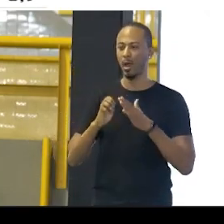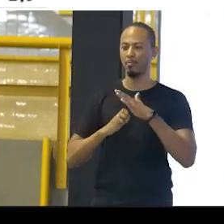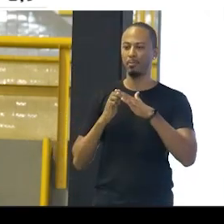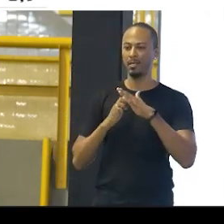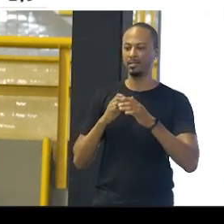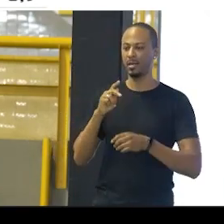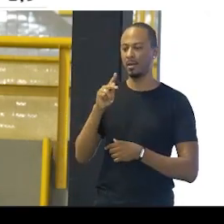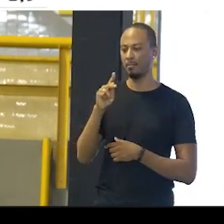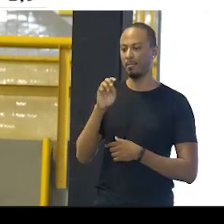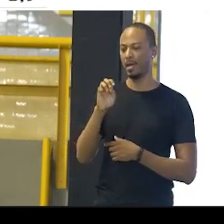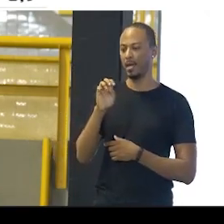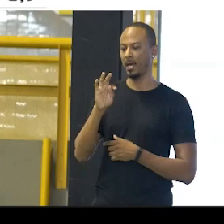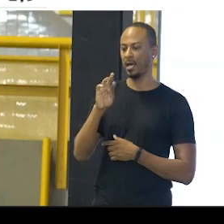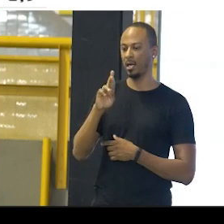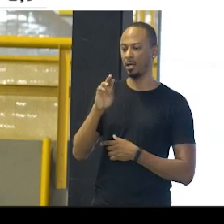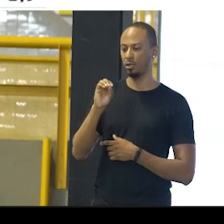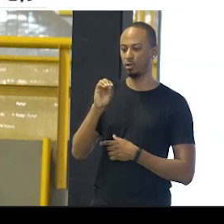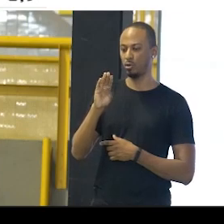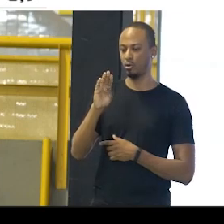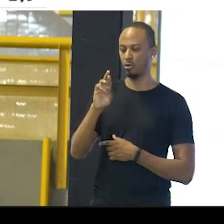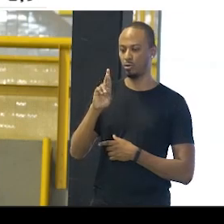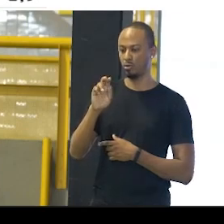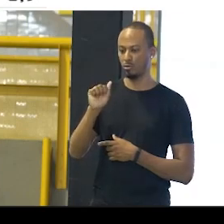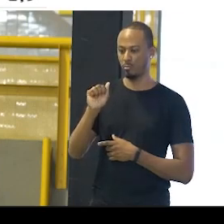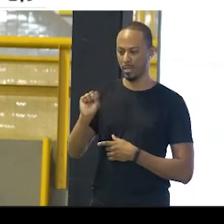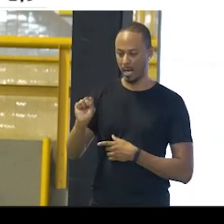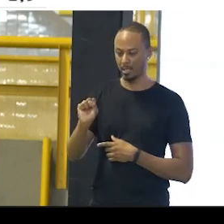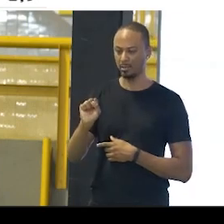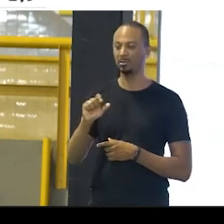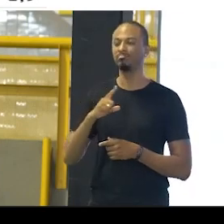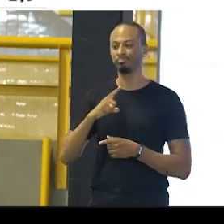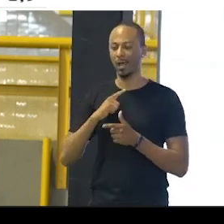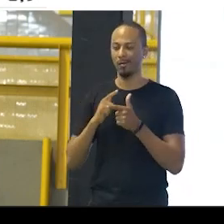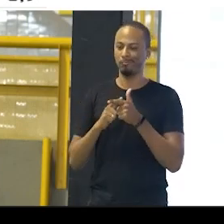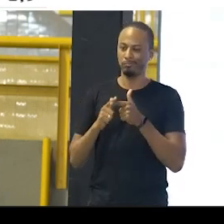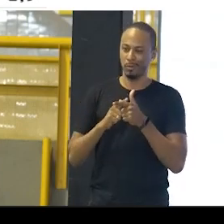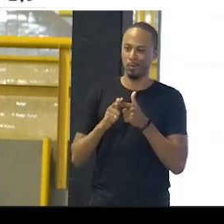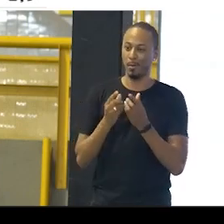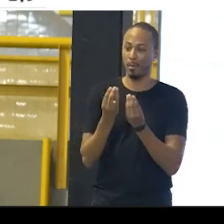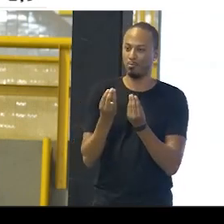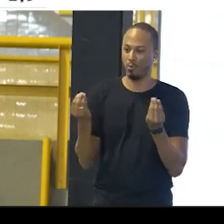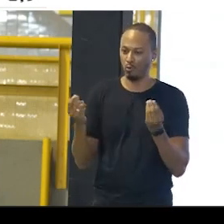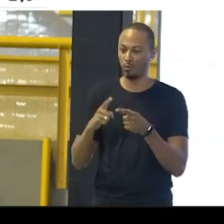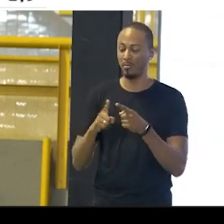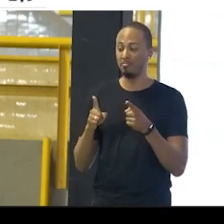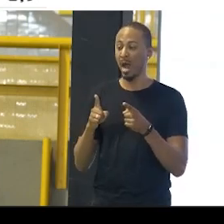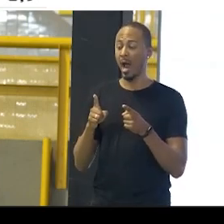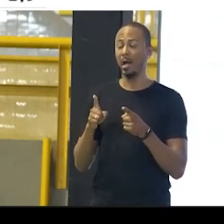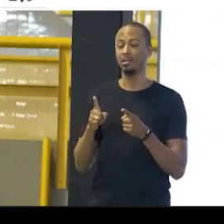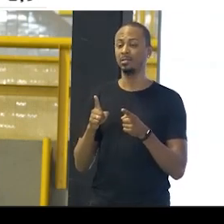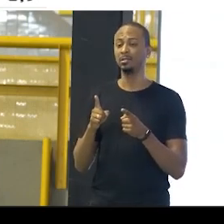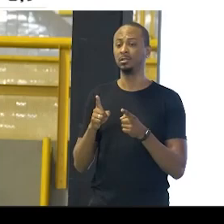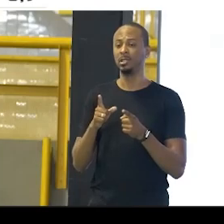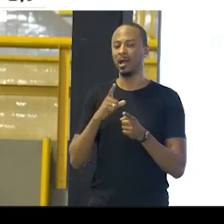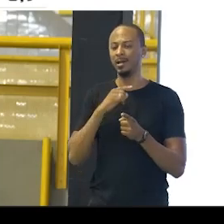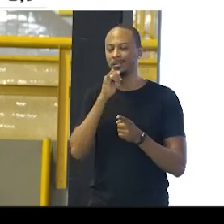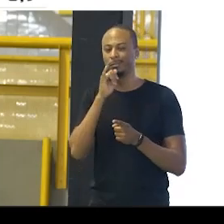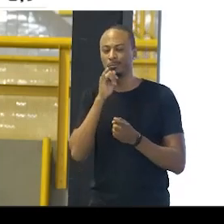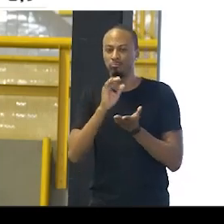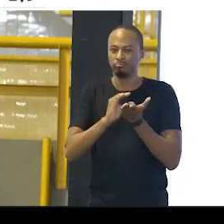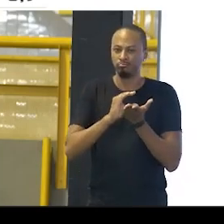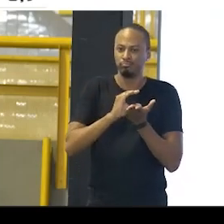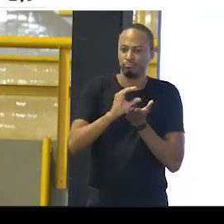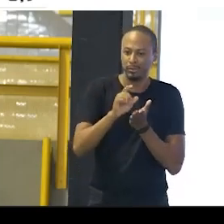recentemente, problemas que foram inclusive politizados, que não cabe aqui a gente estar explorando isso. A nossa aula não é de